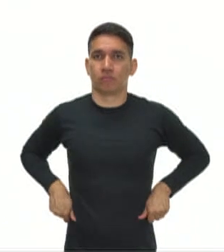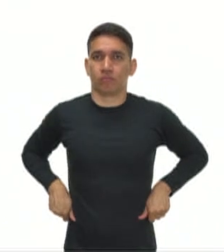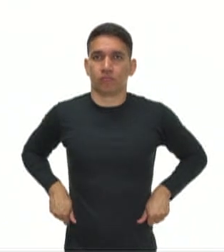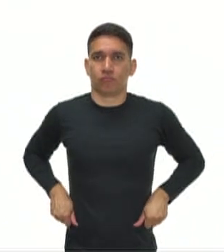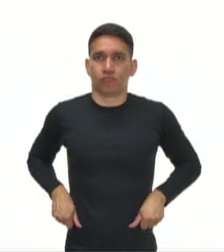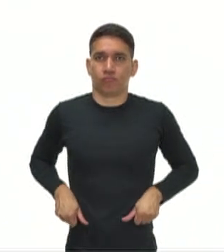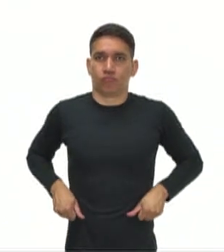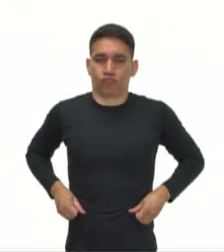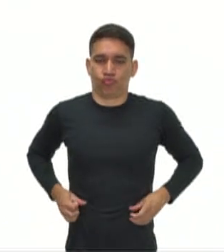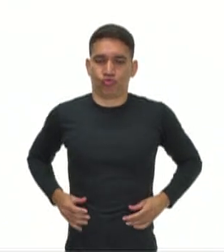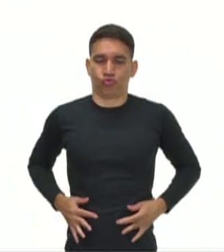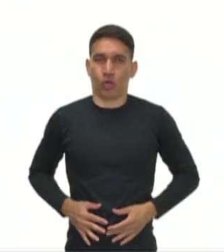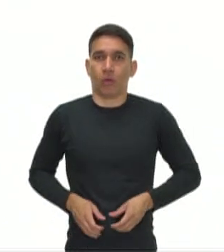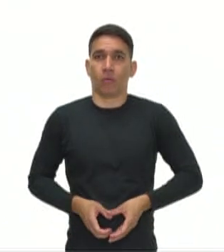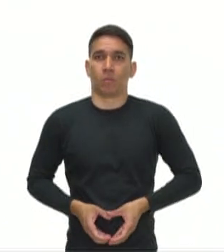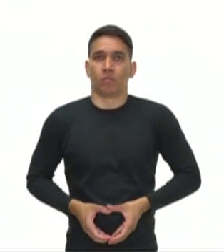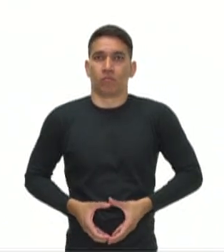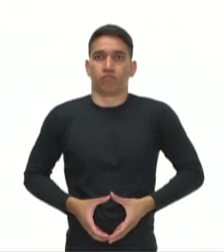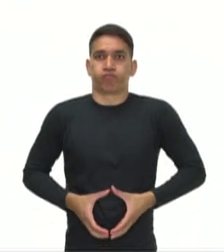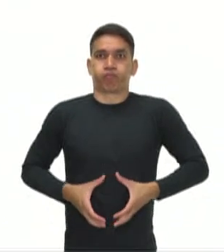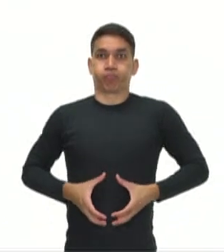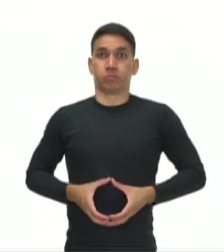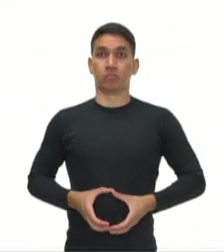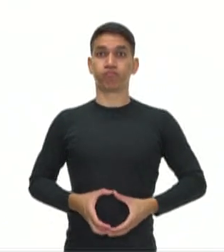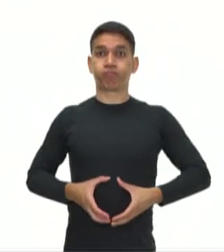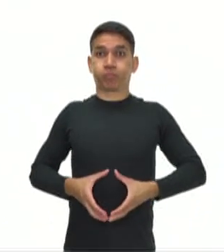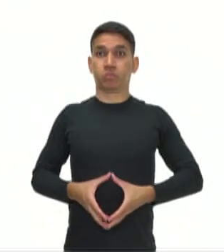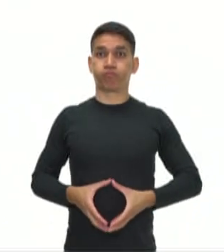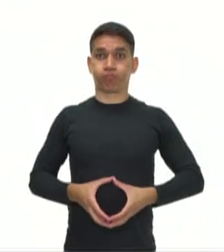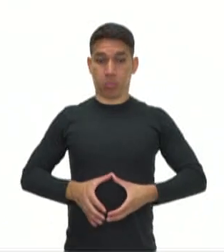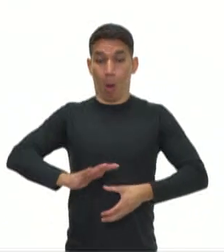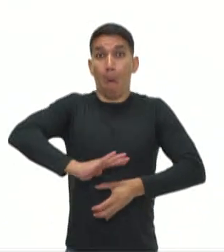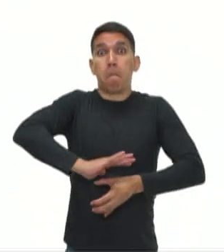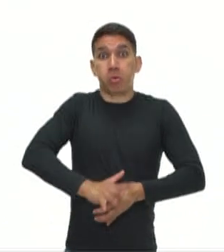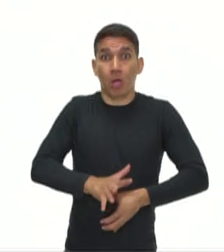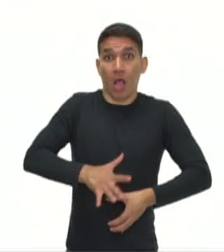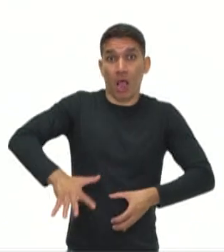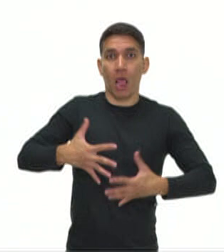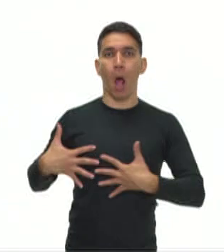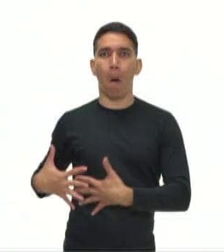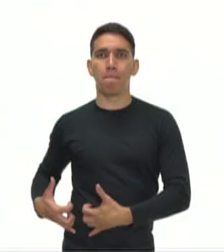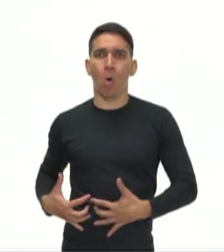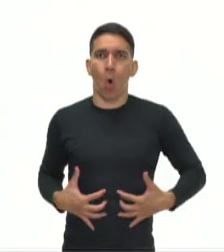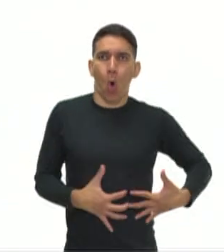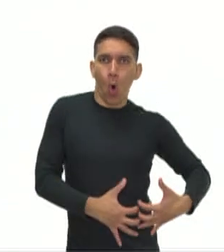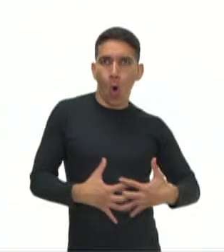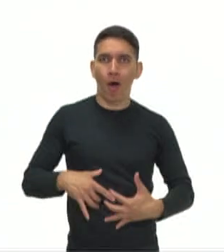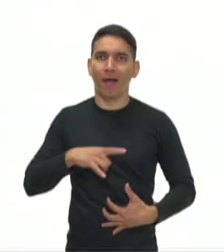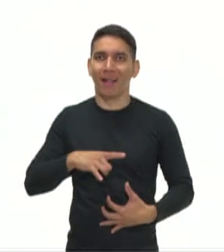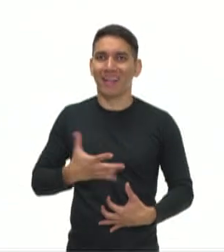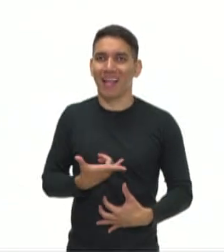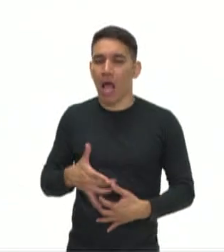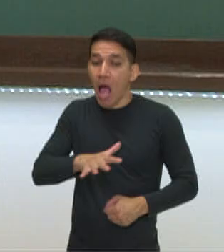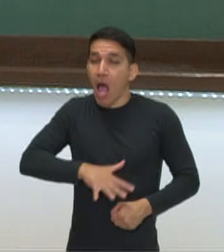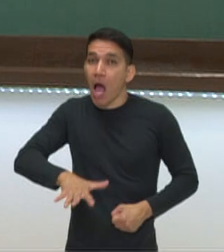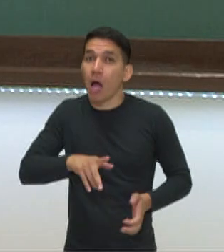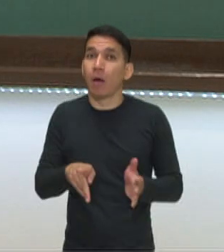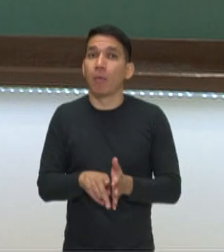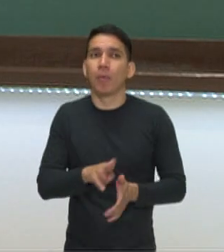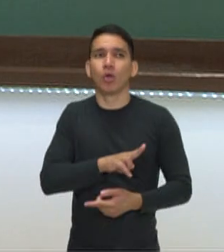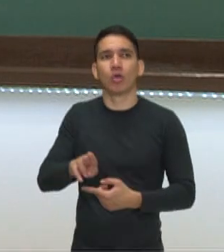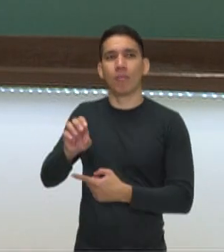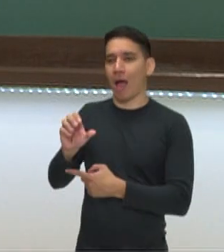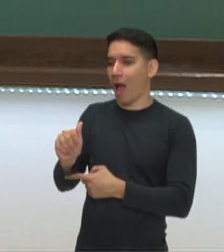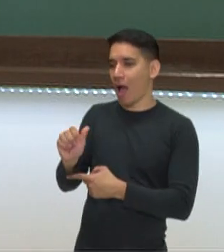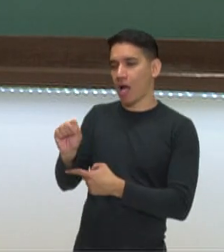tá? Alterações nos músculos que nós temos nesta região. Essa região, ela é chamada